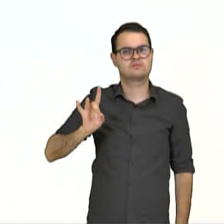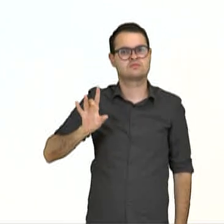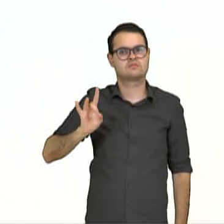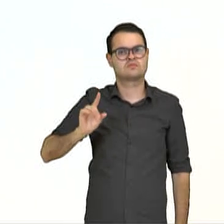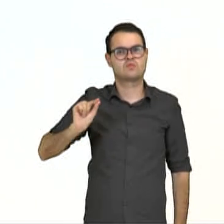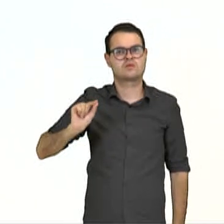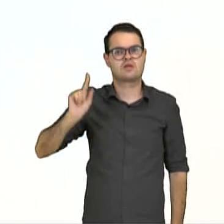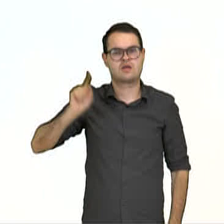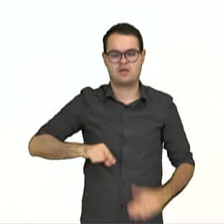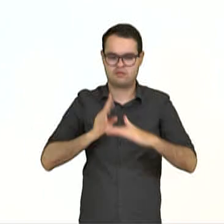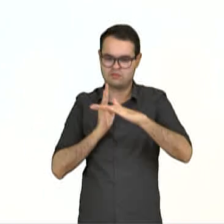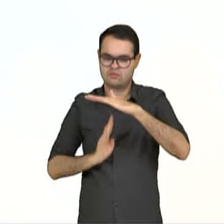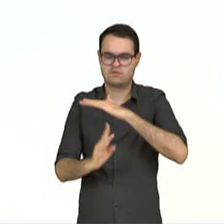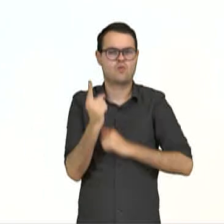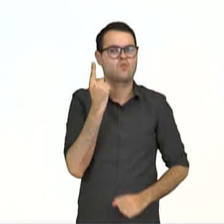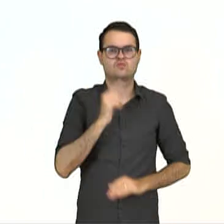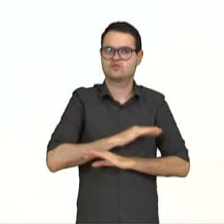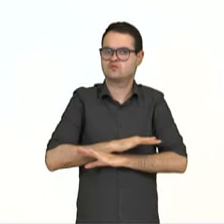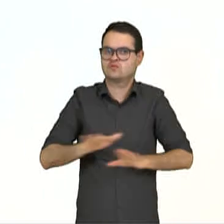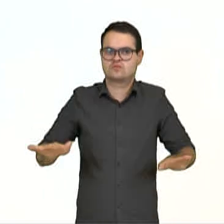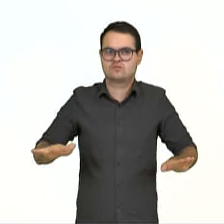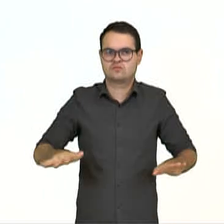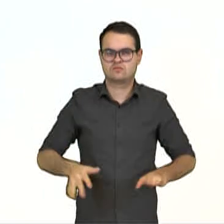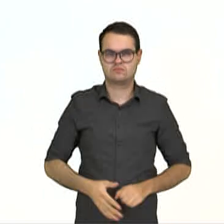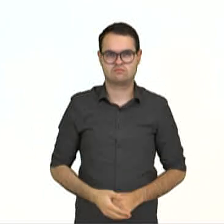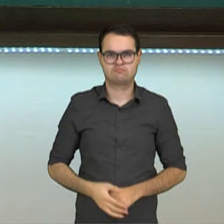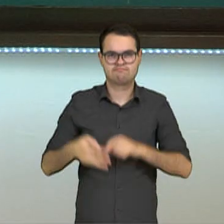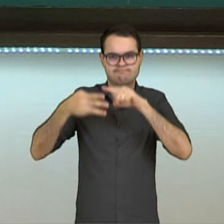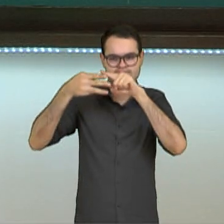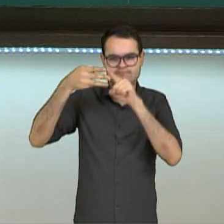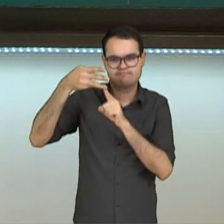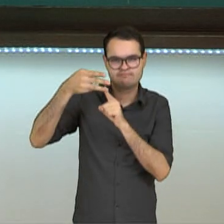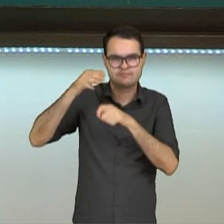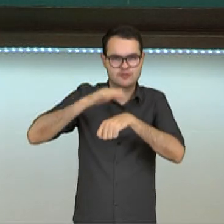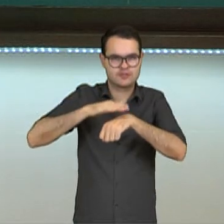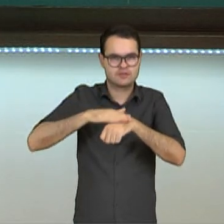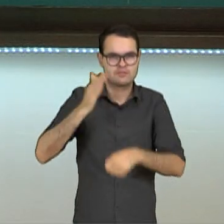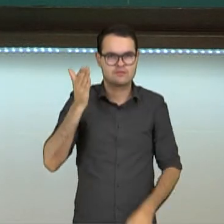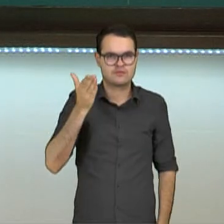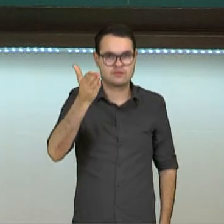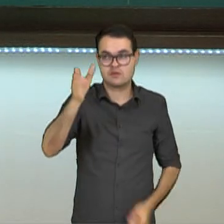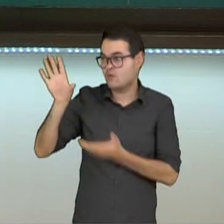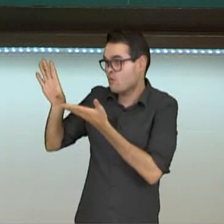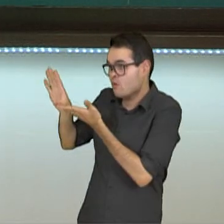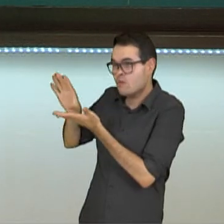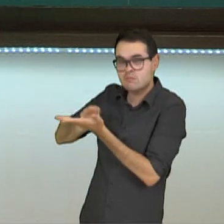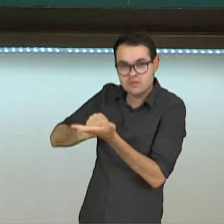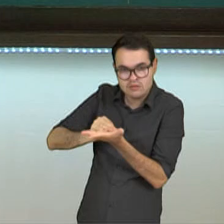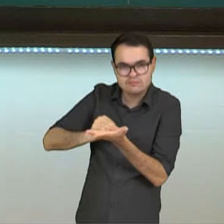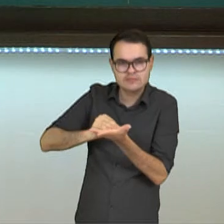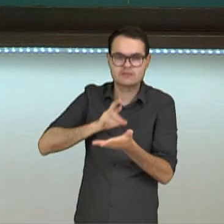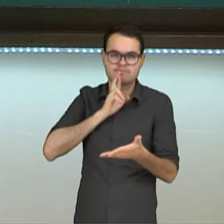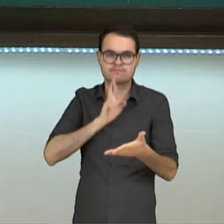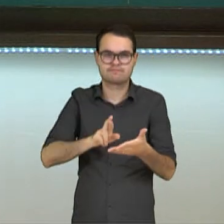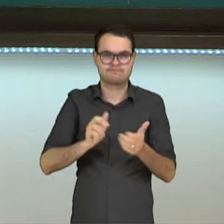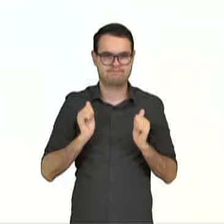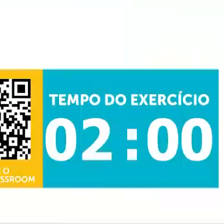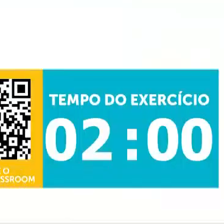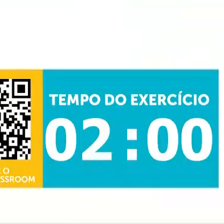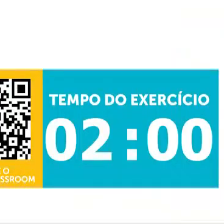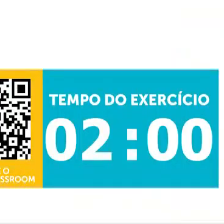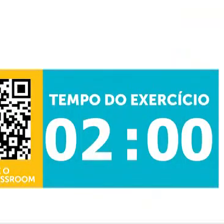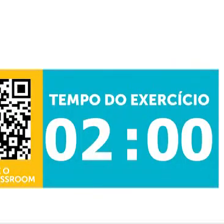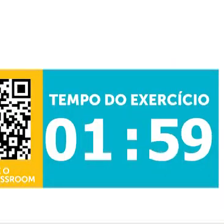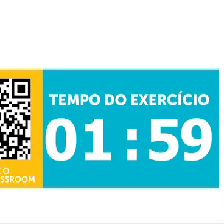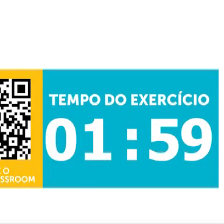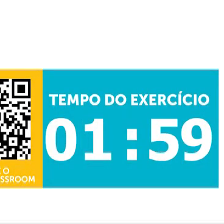de imigração. Então, vamos aí, um tempinho para você copiar e responder.